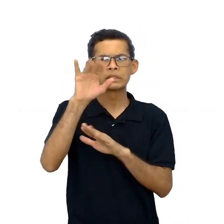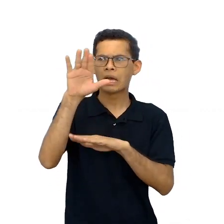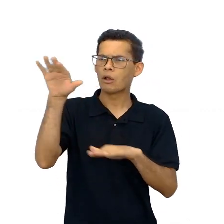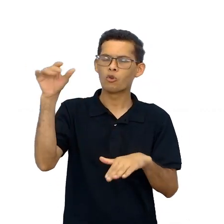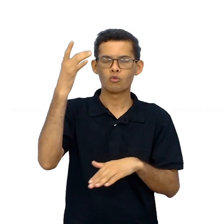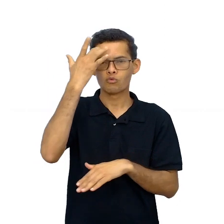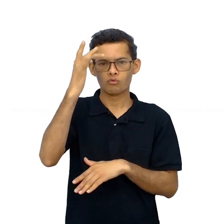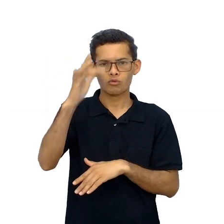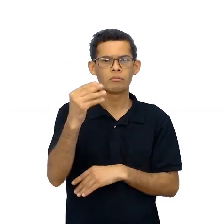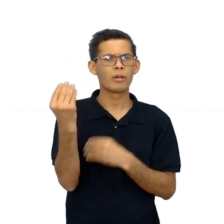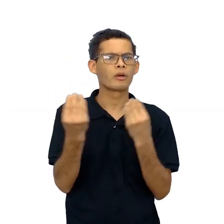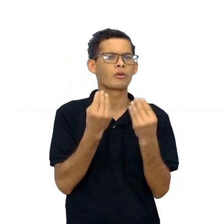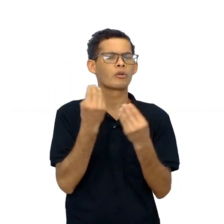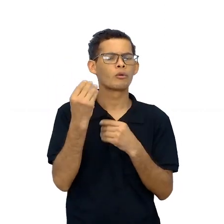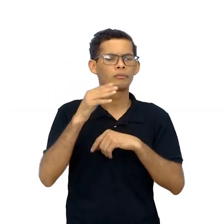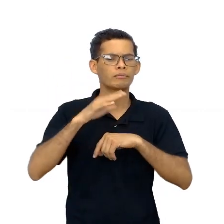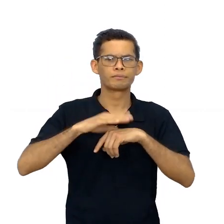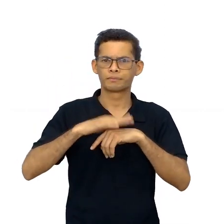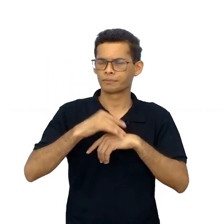não souberem